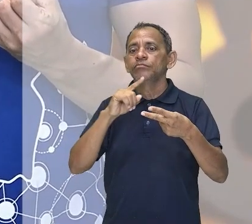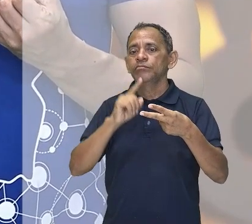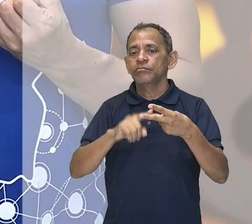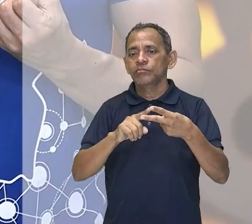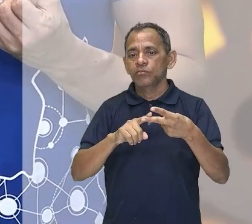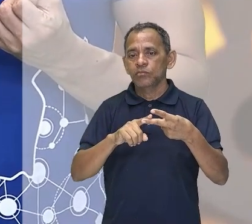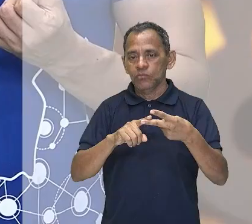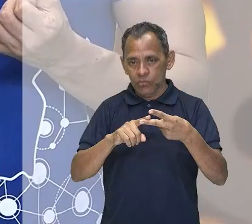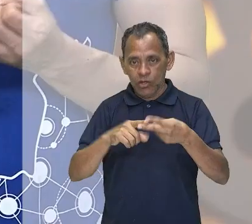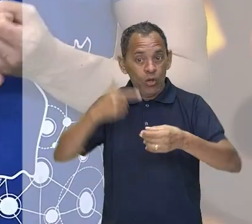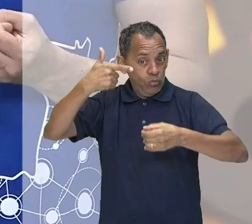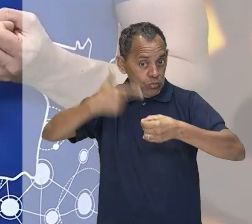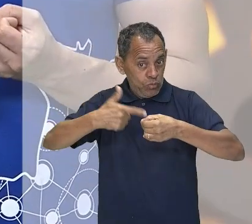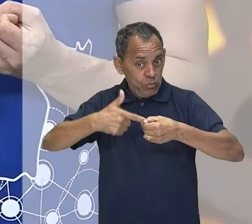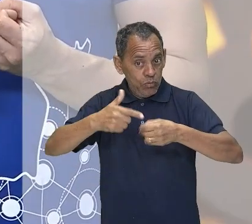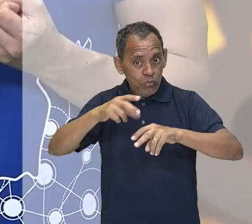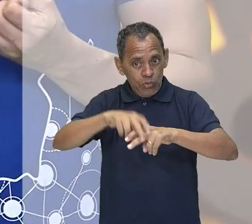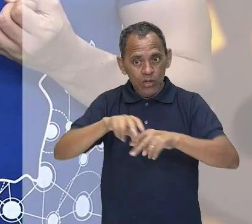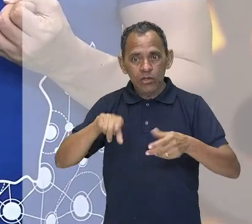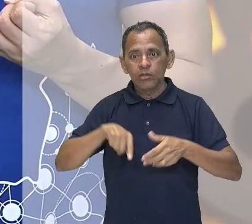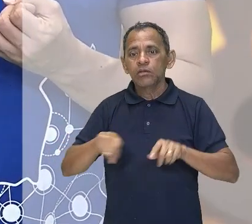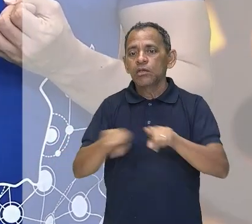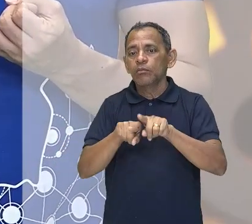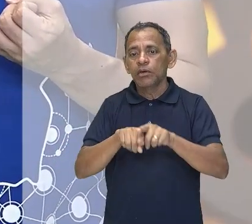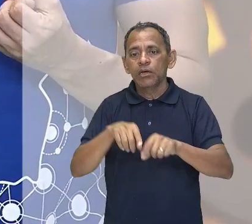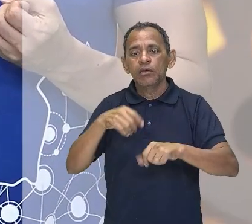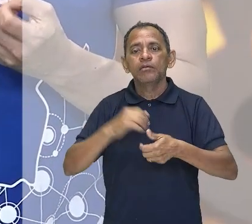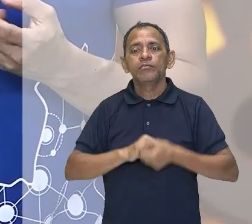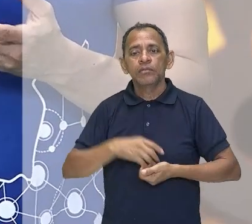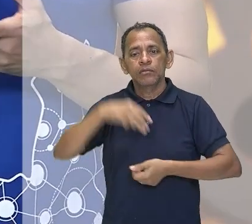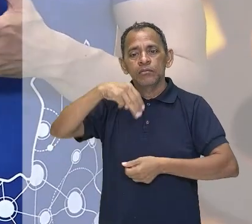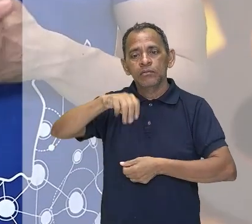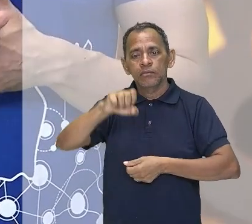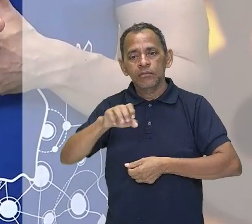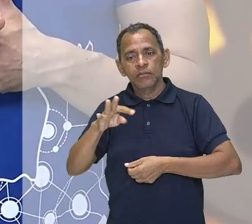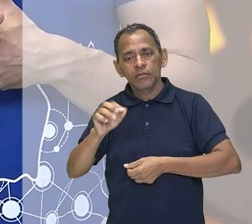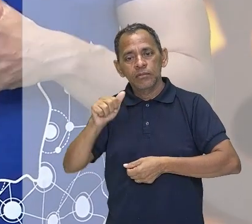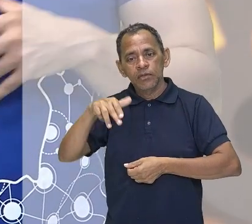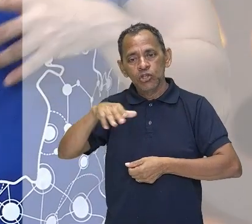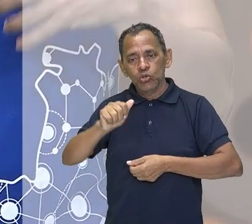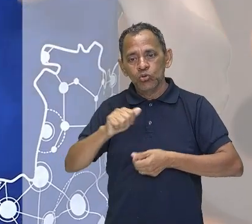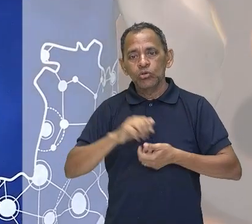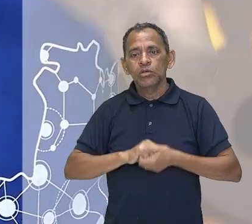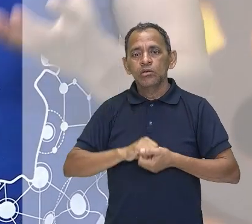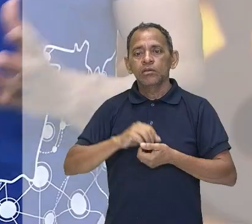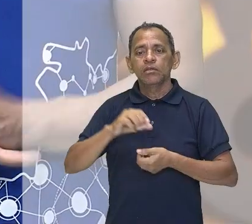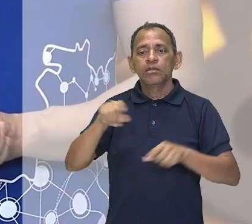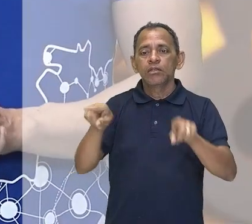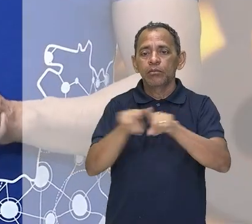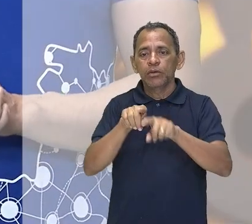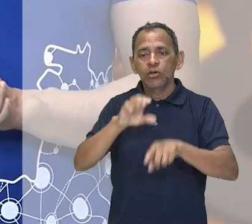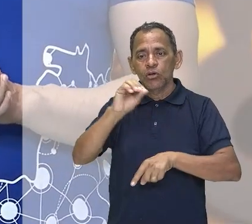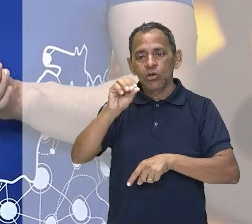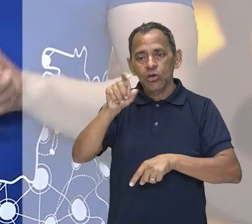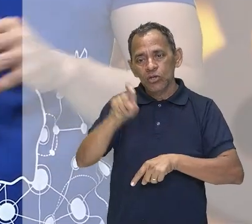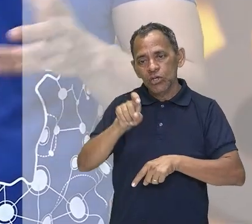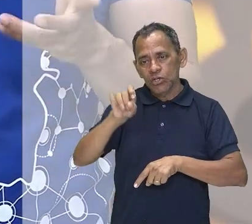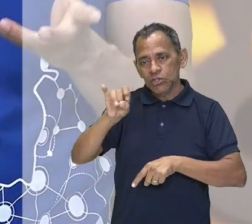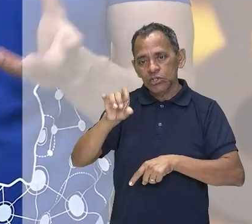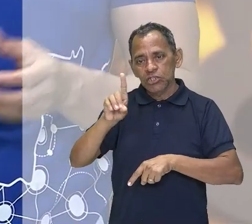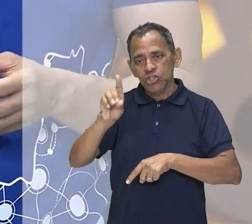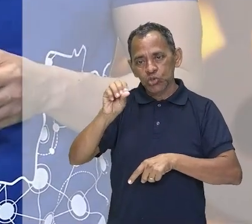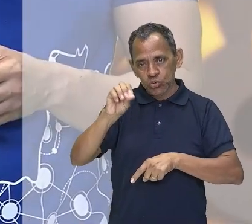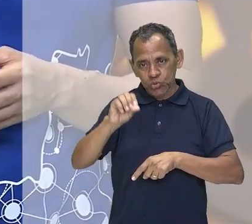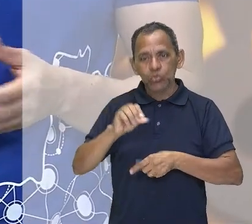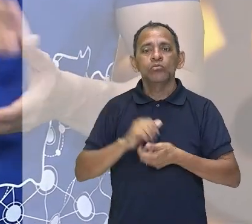combustíveis fósseis, o metano, que vem ali da criação de gado, o óxido nitroso, que vem ali do uso de fertilizantes,